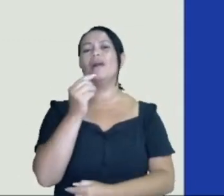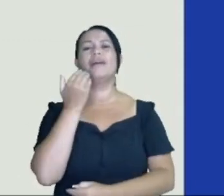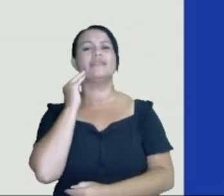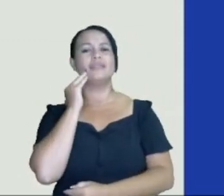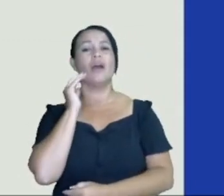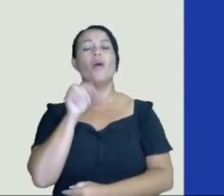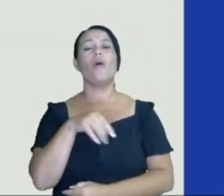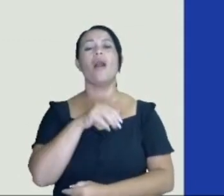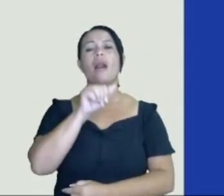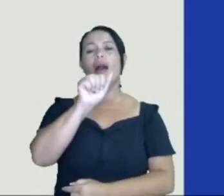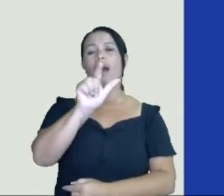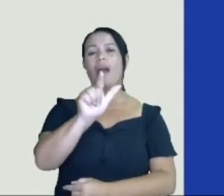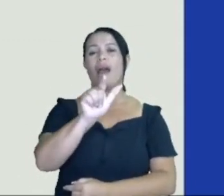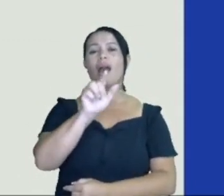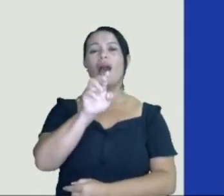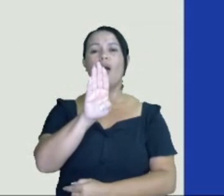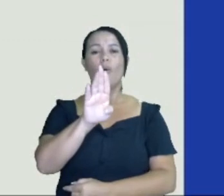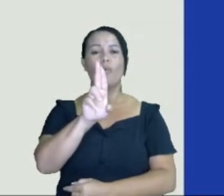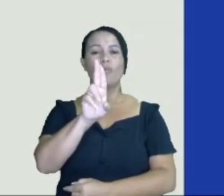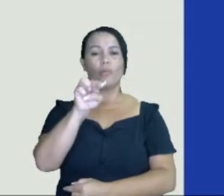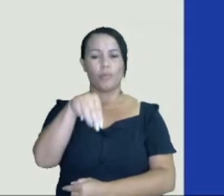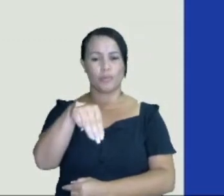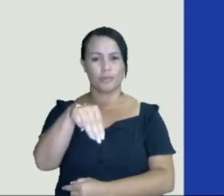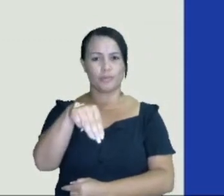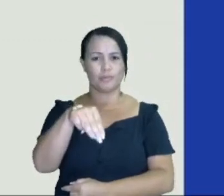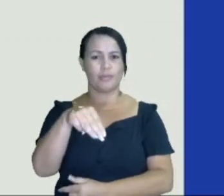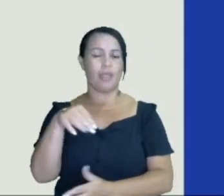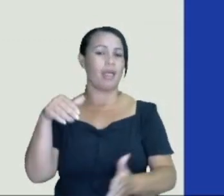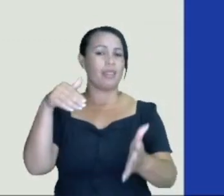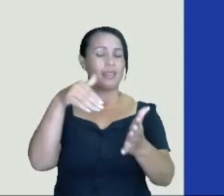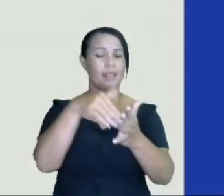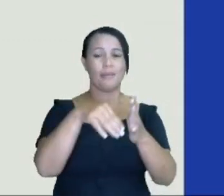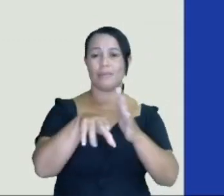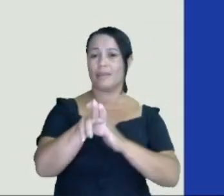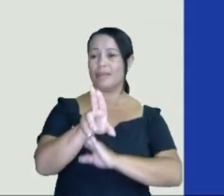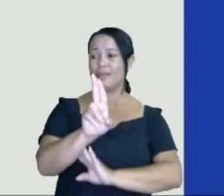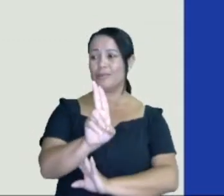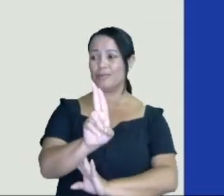A palavra álbum termina em U,